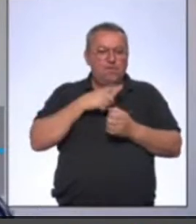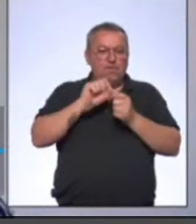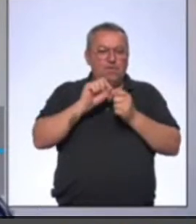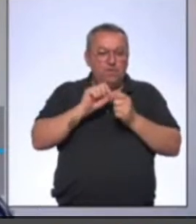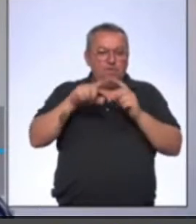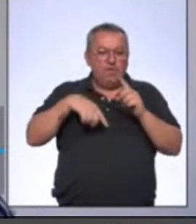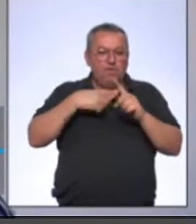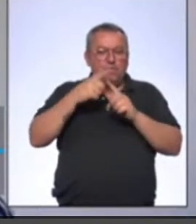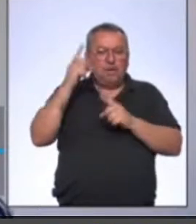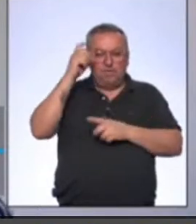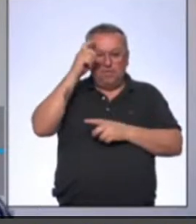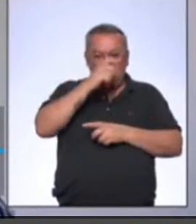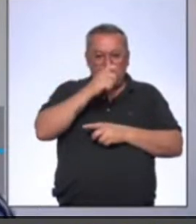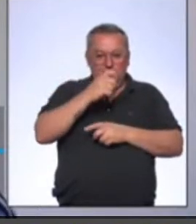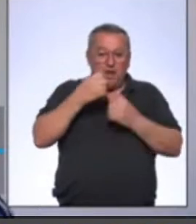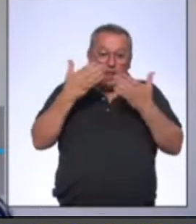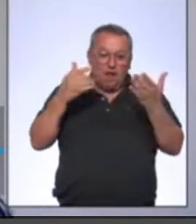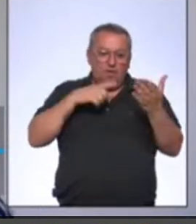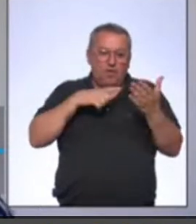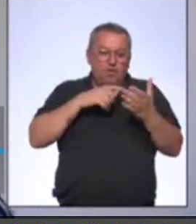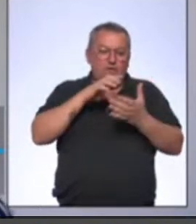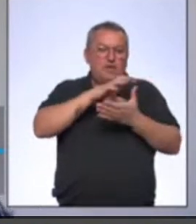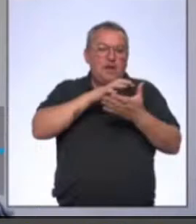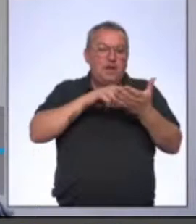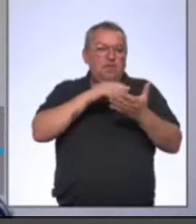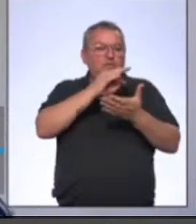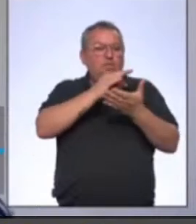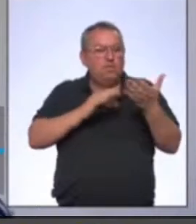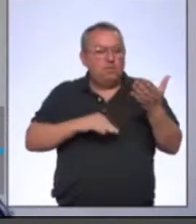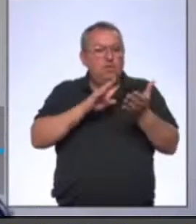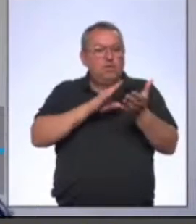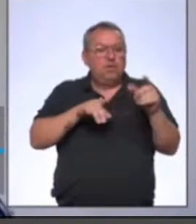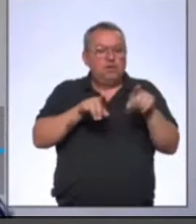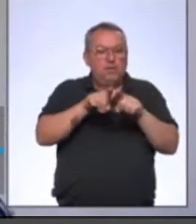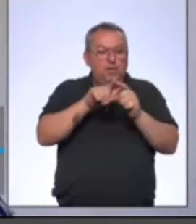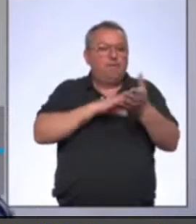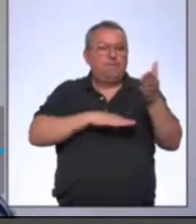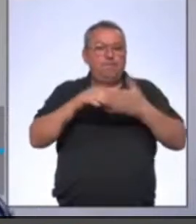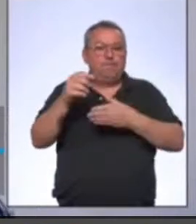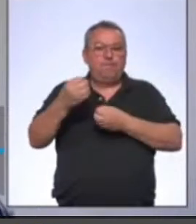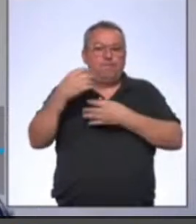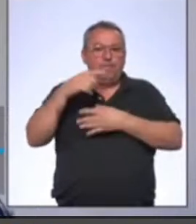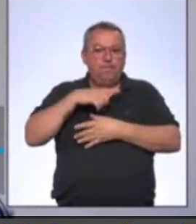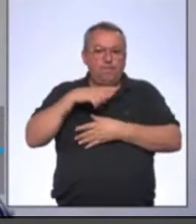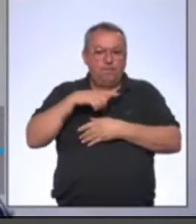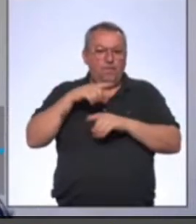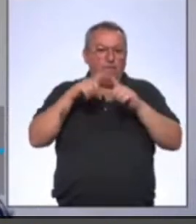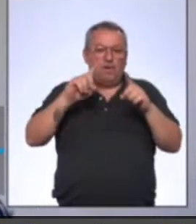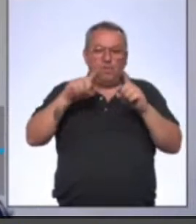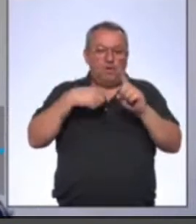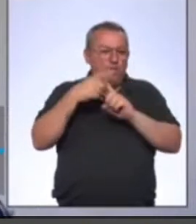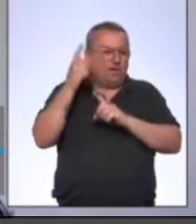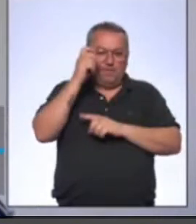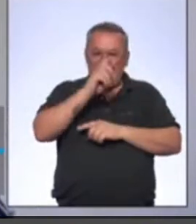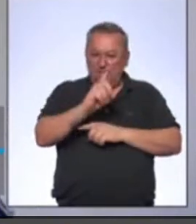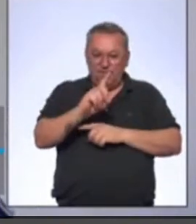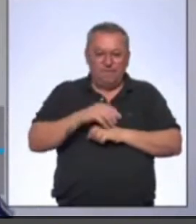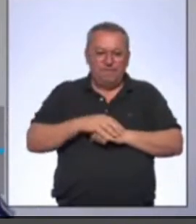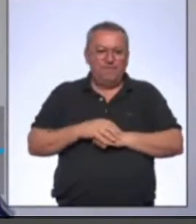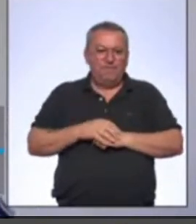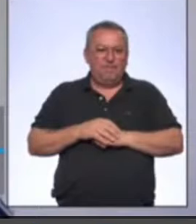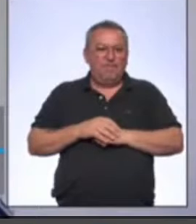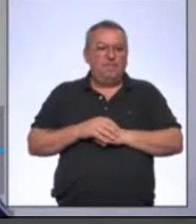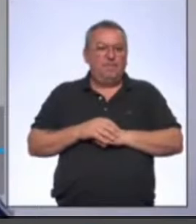mais de dificuldade. Qual? Tamanho do texto, as informações presentes no texto. Mas isso ainda não é mais difícil, hein? Tá